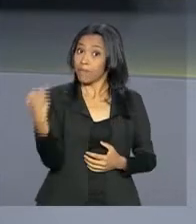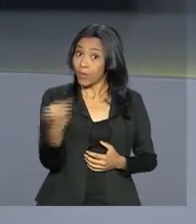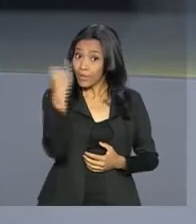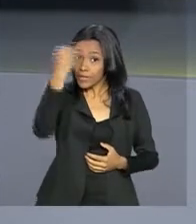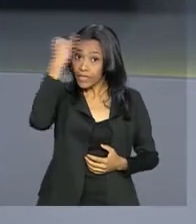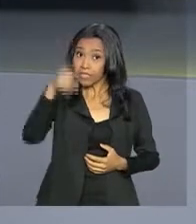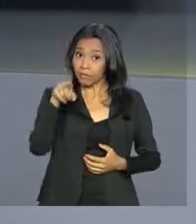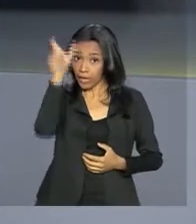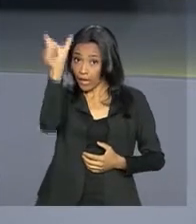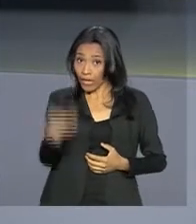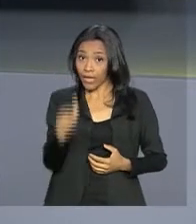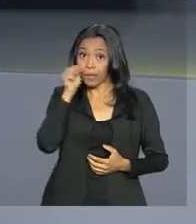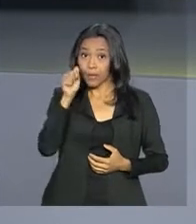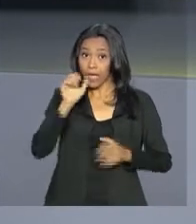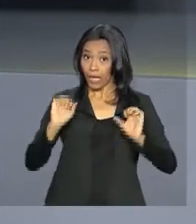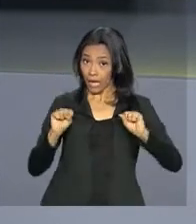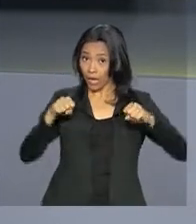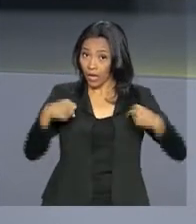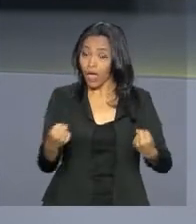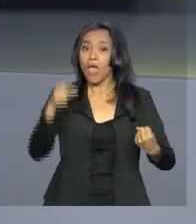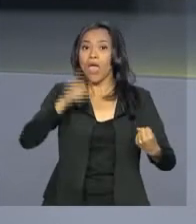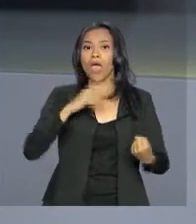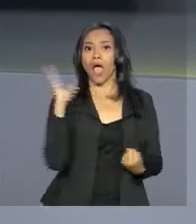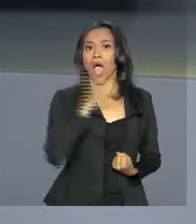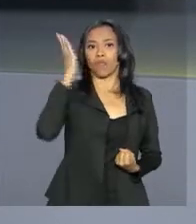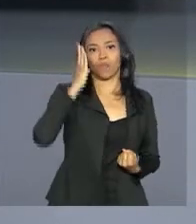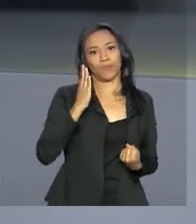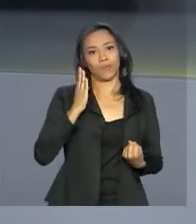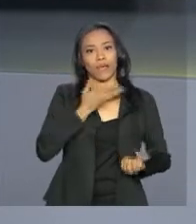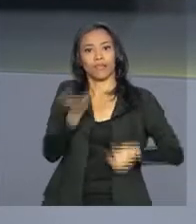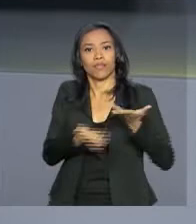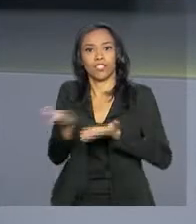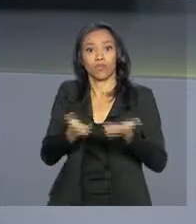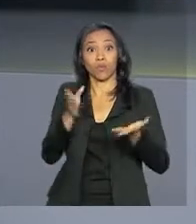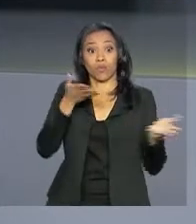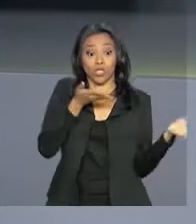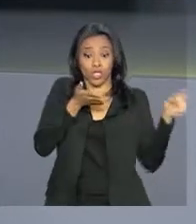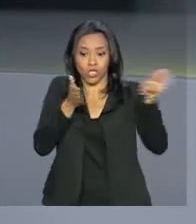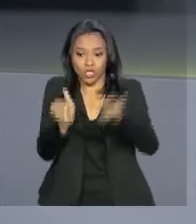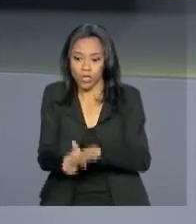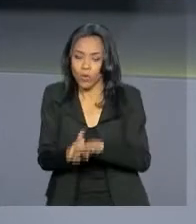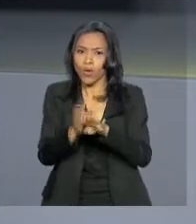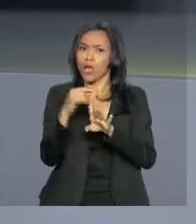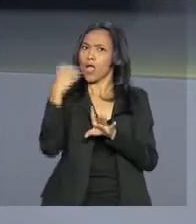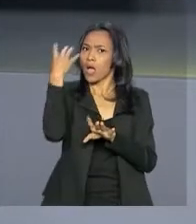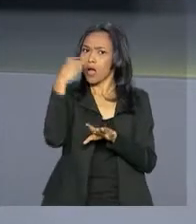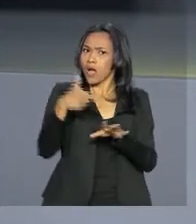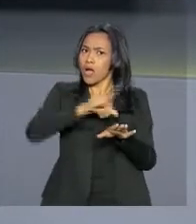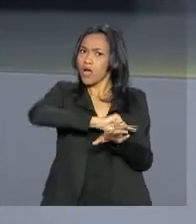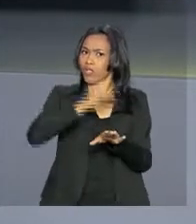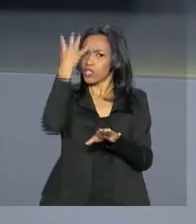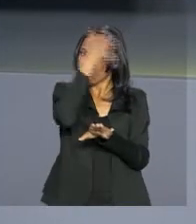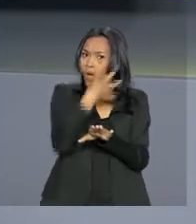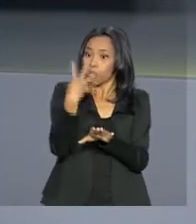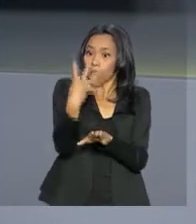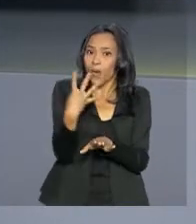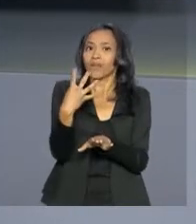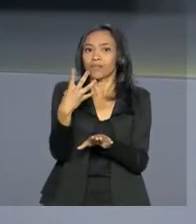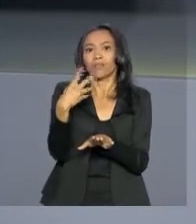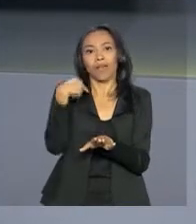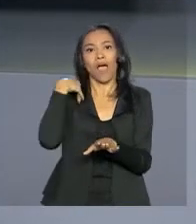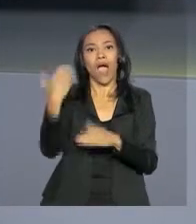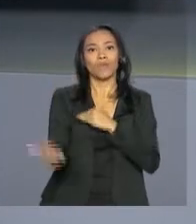da maria do carmo foi justamente o atendimento rápido quando o socorro chega antes de quatro horas aumentam as chances do paciente